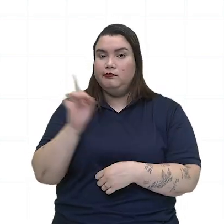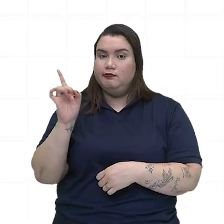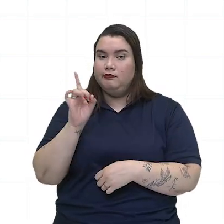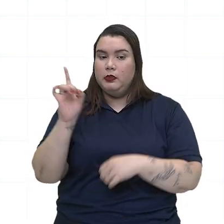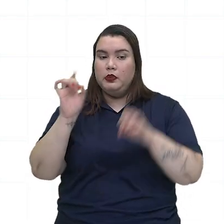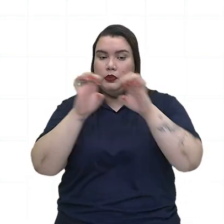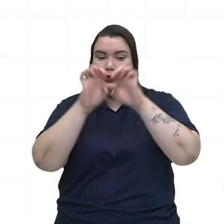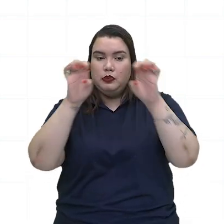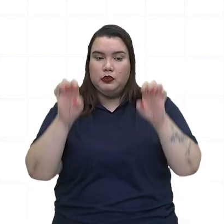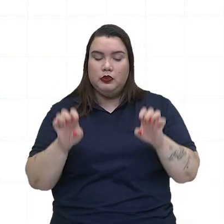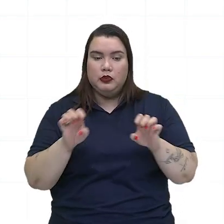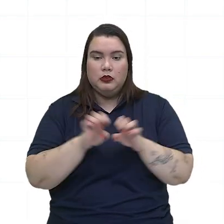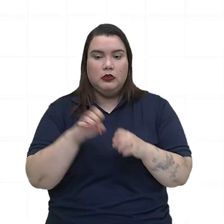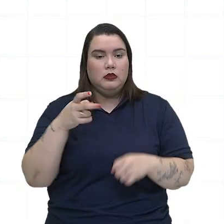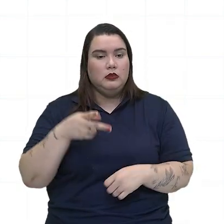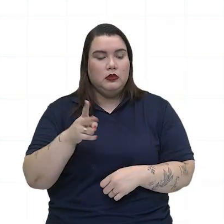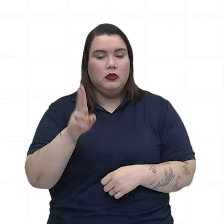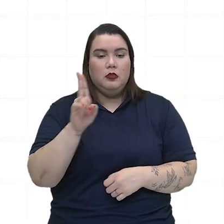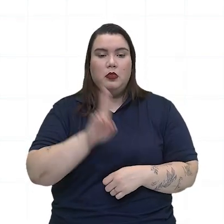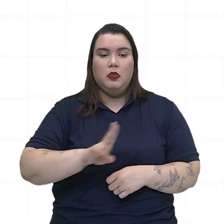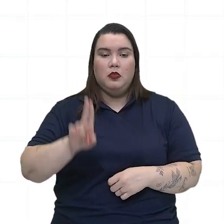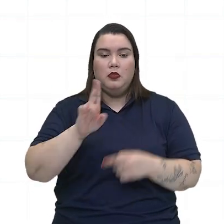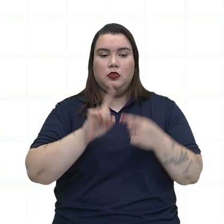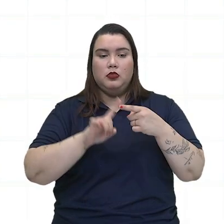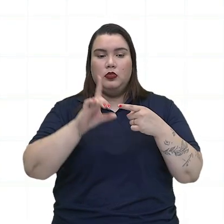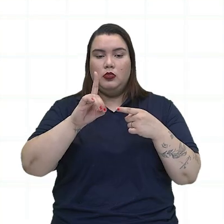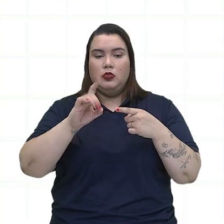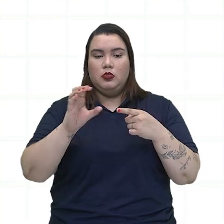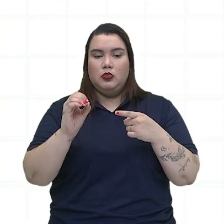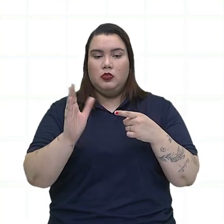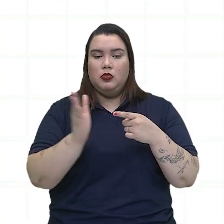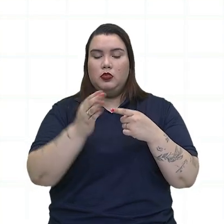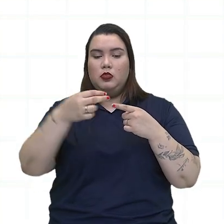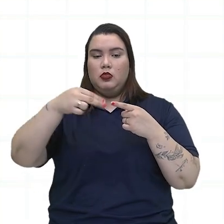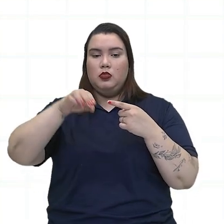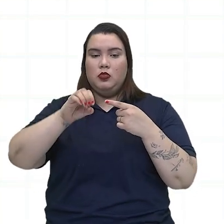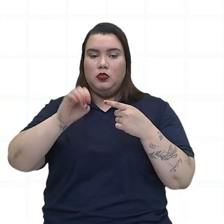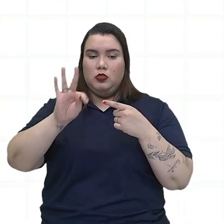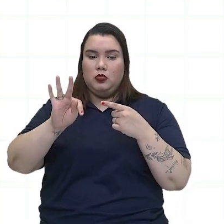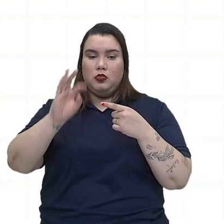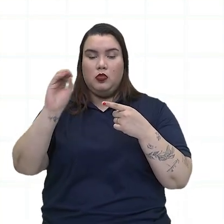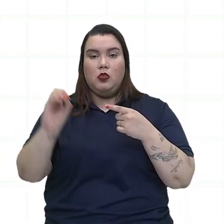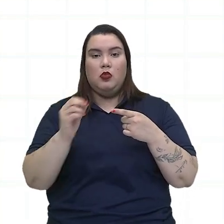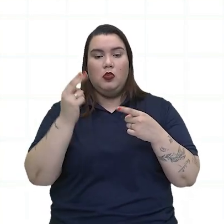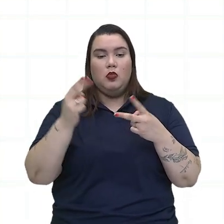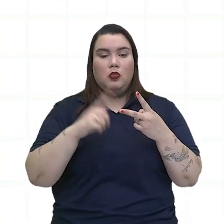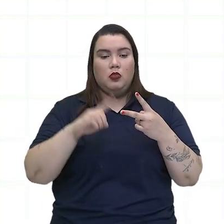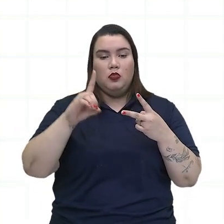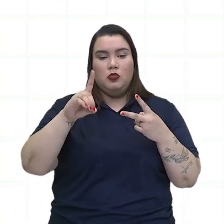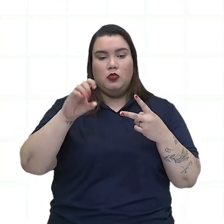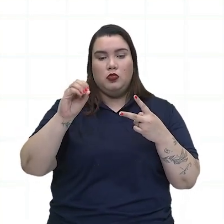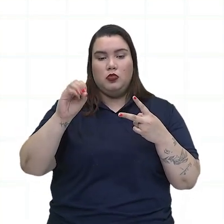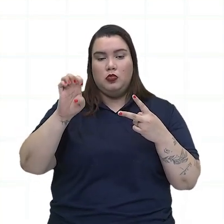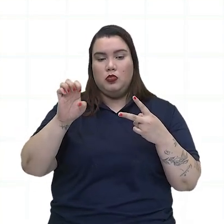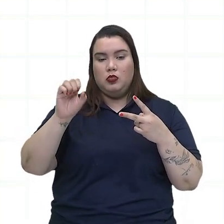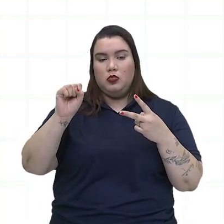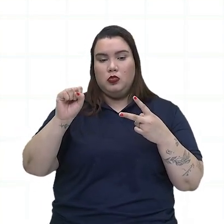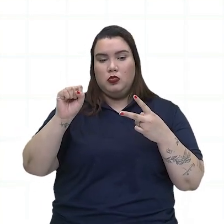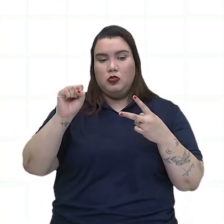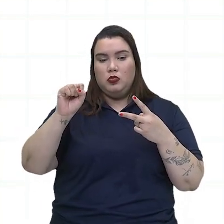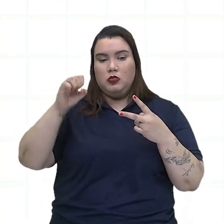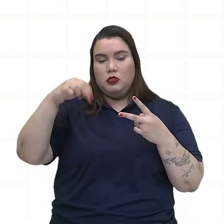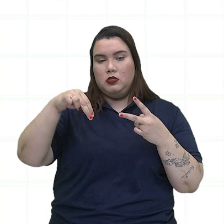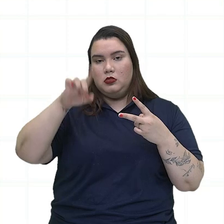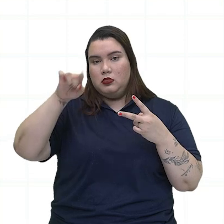sempre vou usar, olha só, o do not ou o doesn't. E aí, quando que eu uso cada